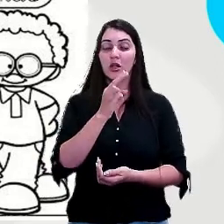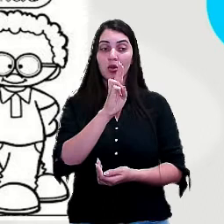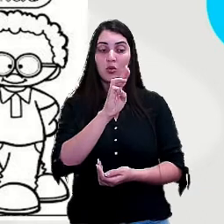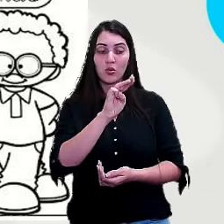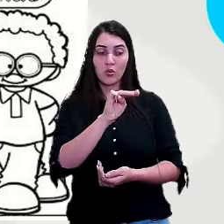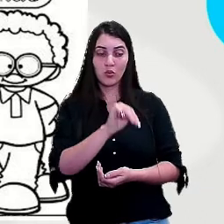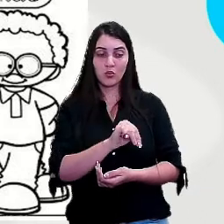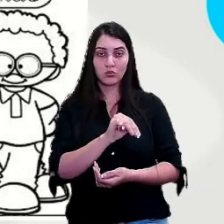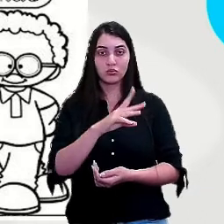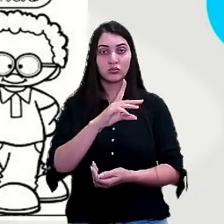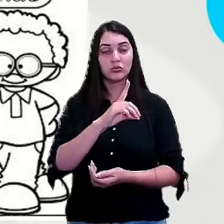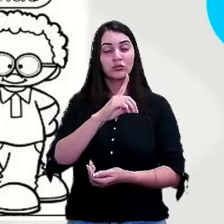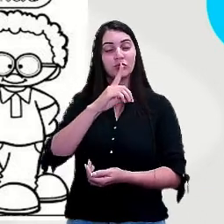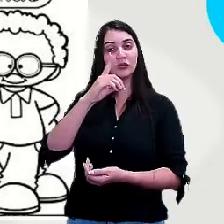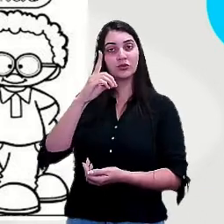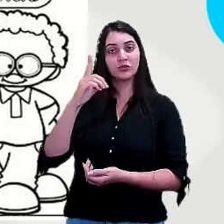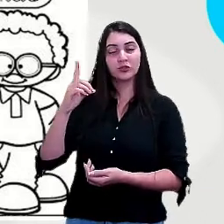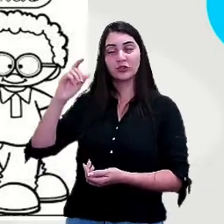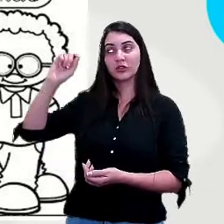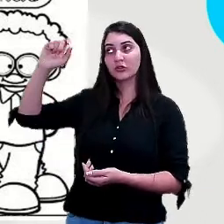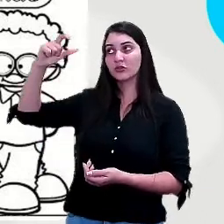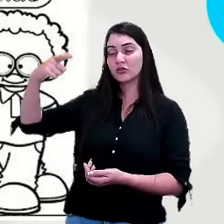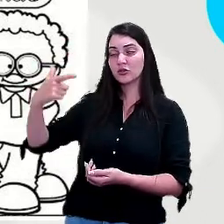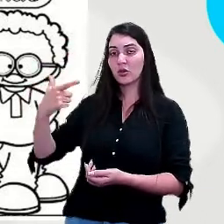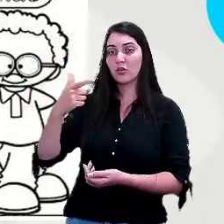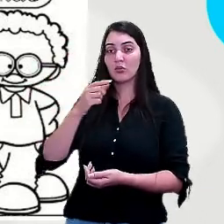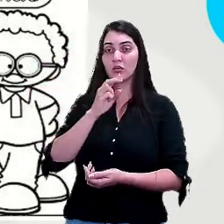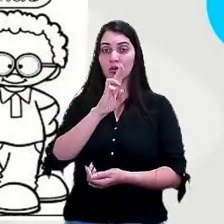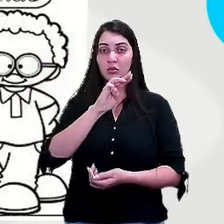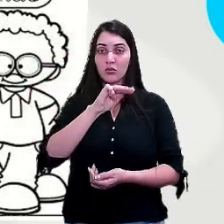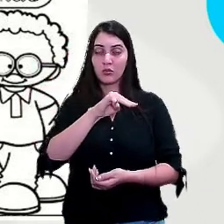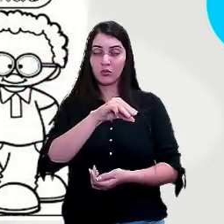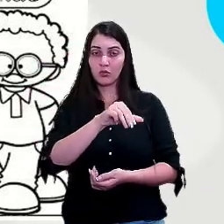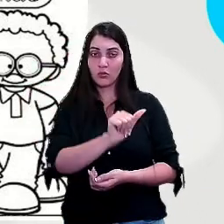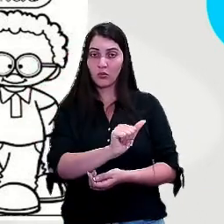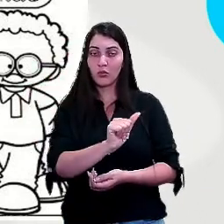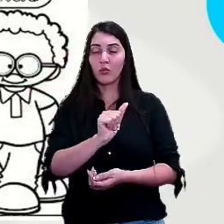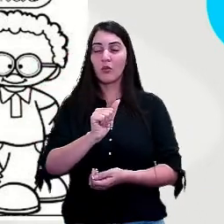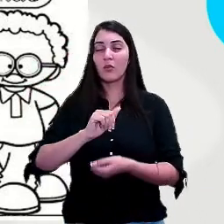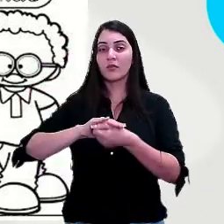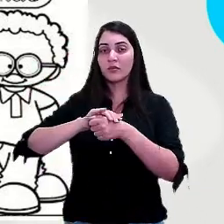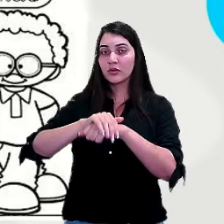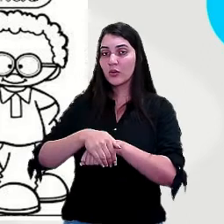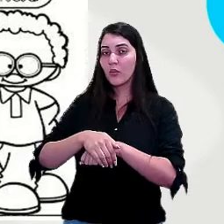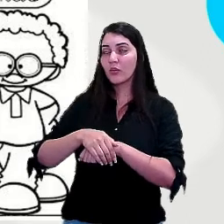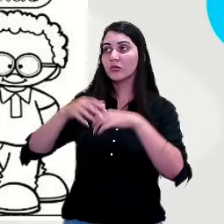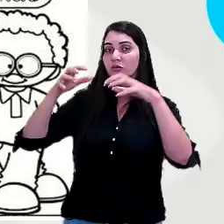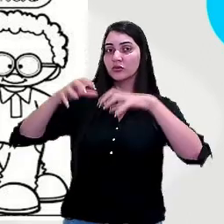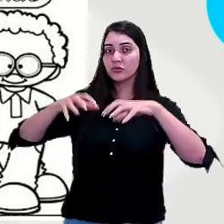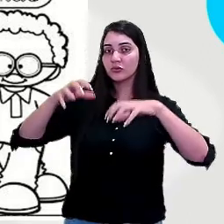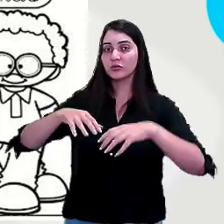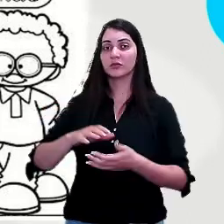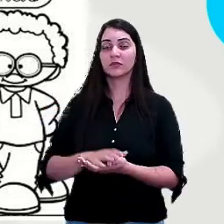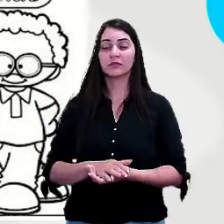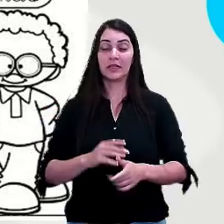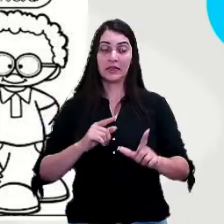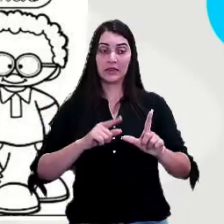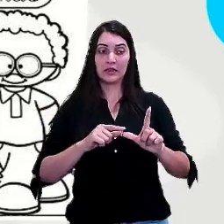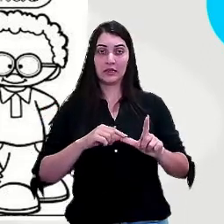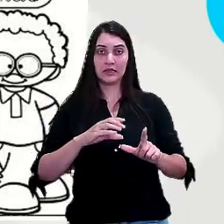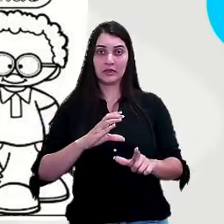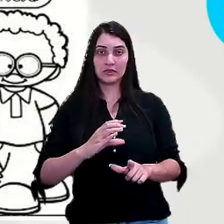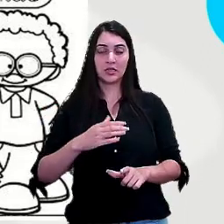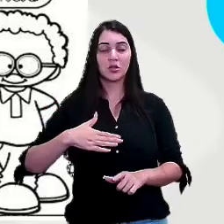e uma noite de chuva. Tá? Letra C. Gostam de